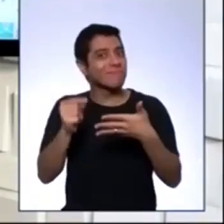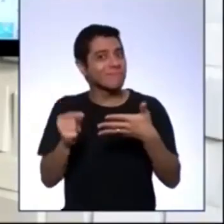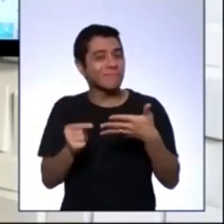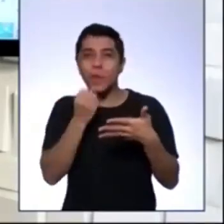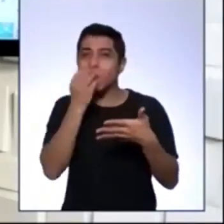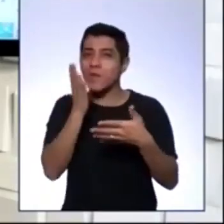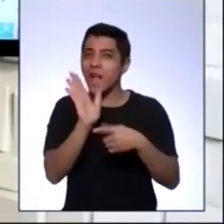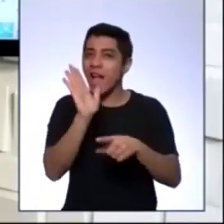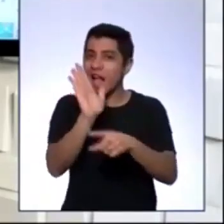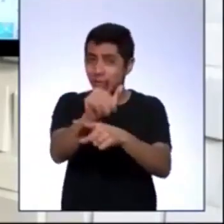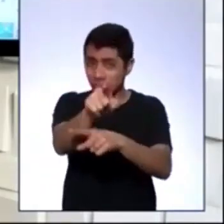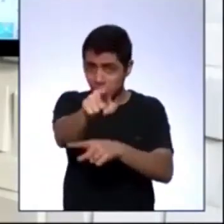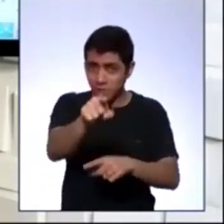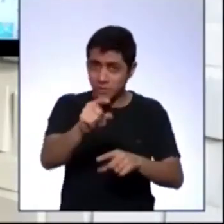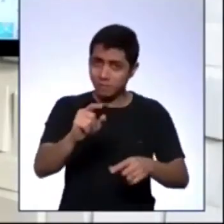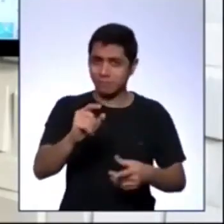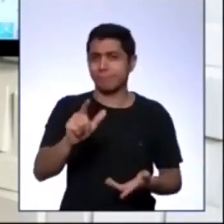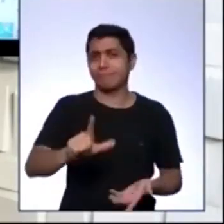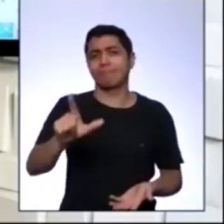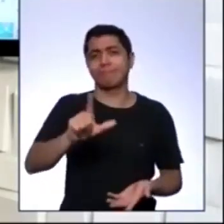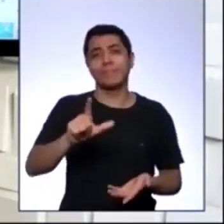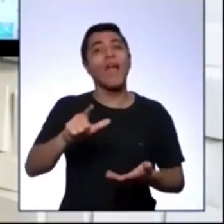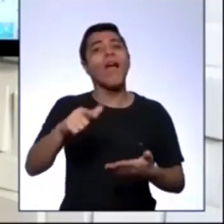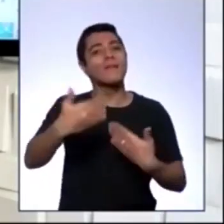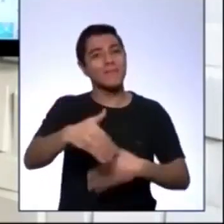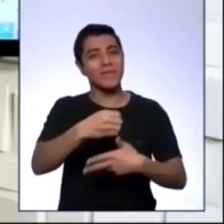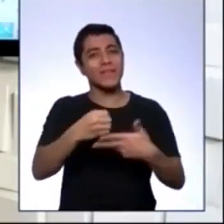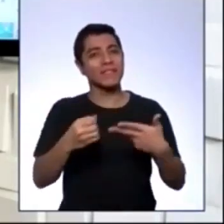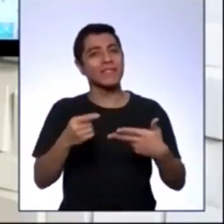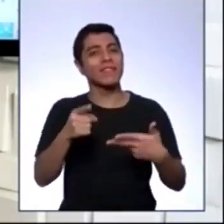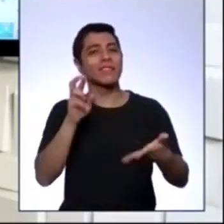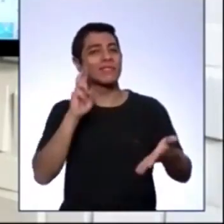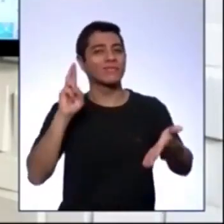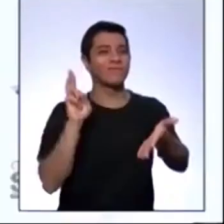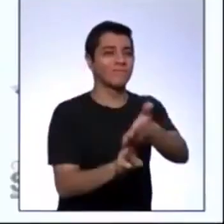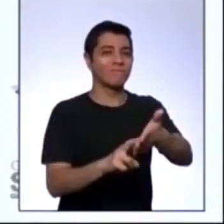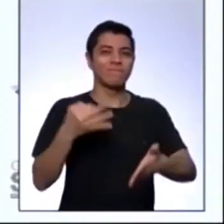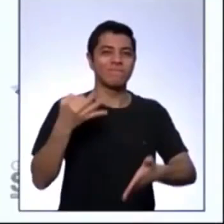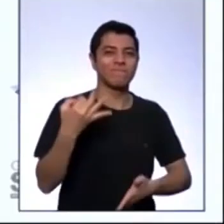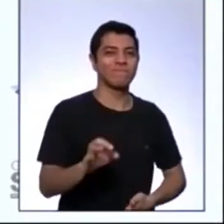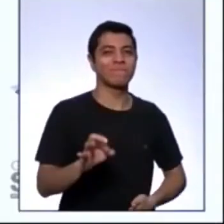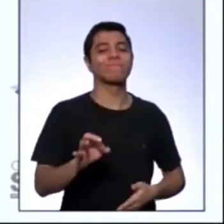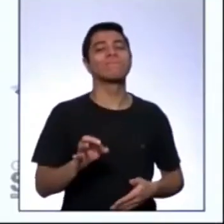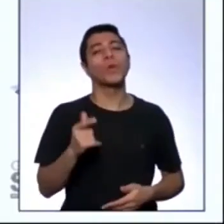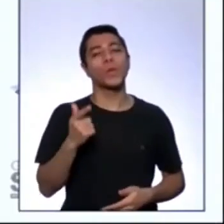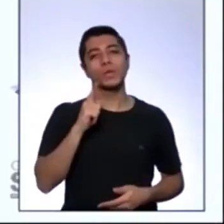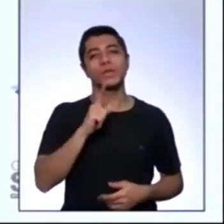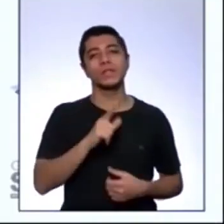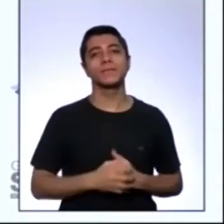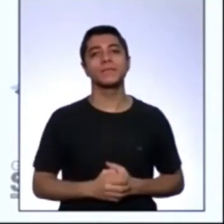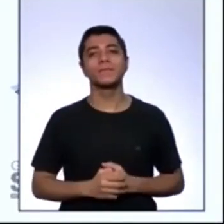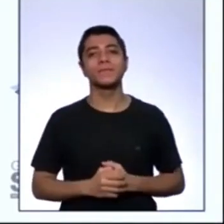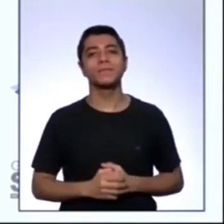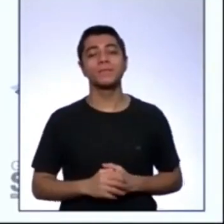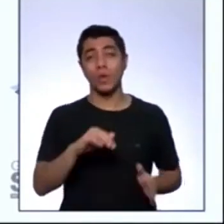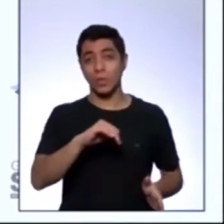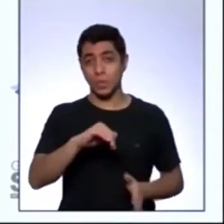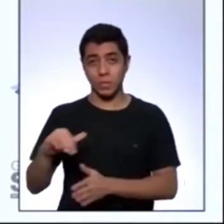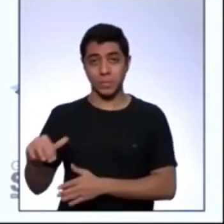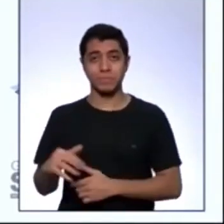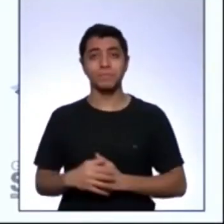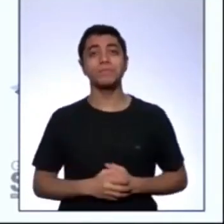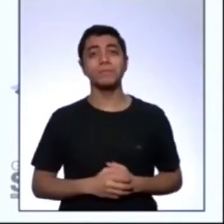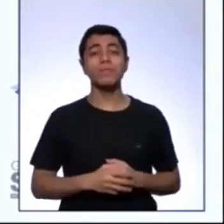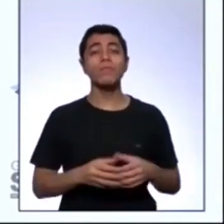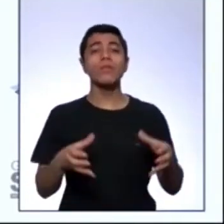você acertar a questão da prova do Enem muito né gente outra e a Organização Mundial de Saúde